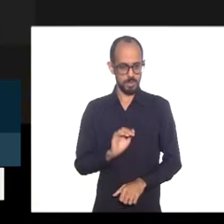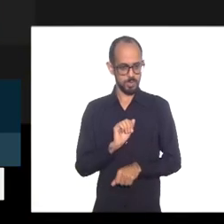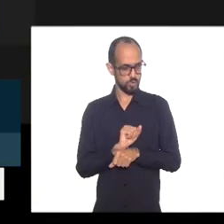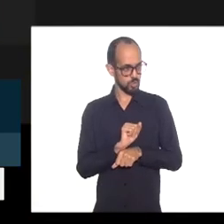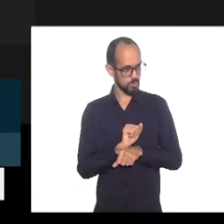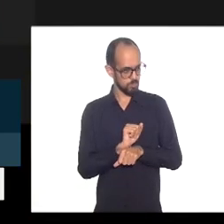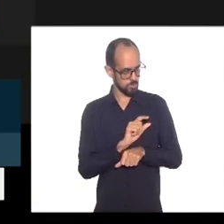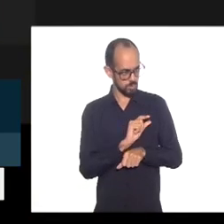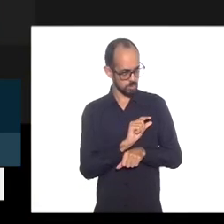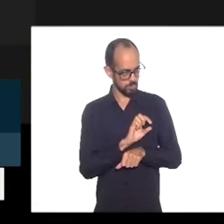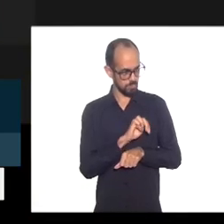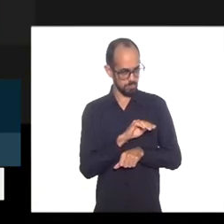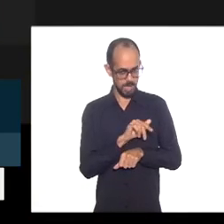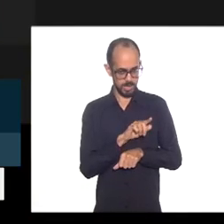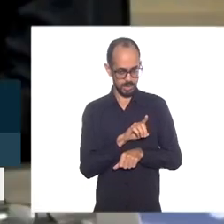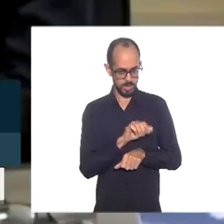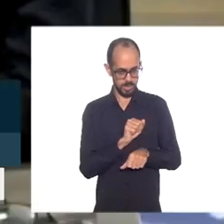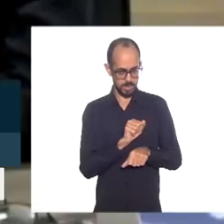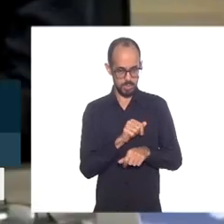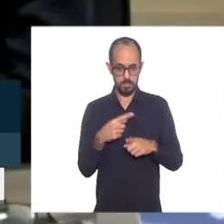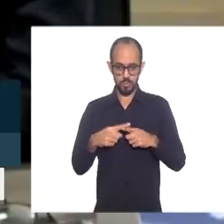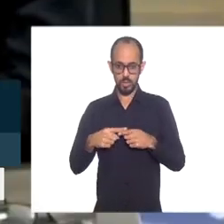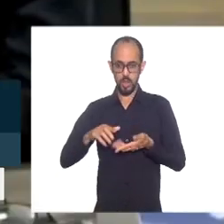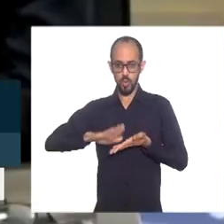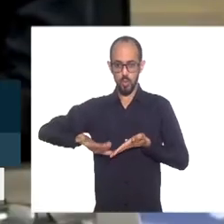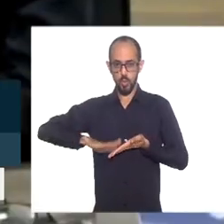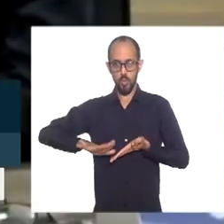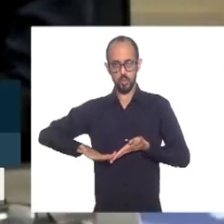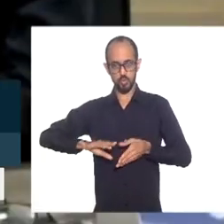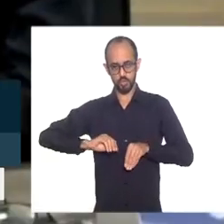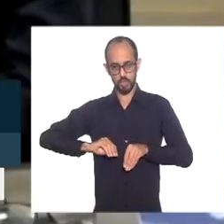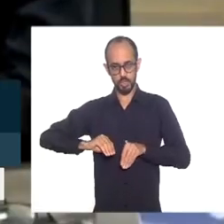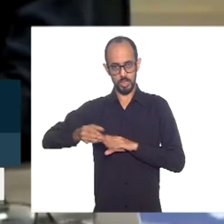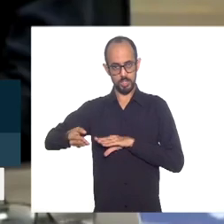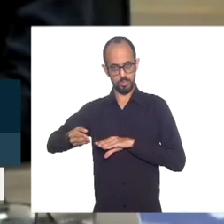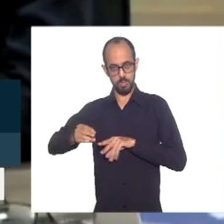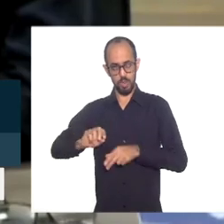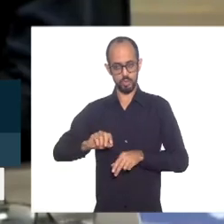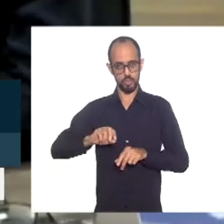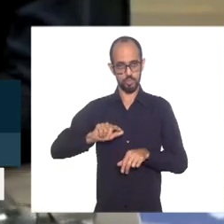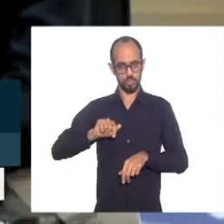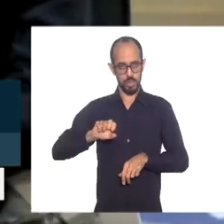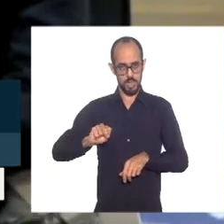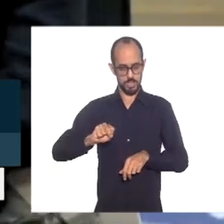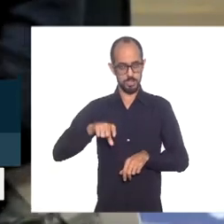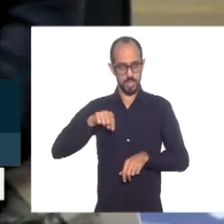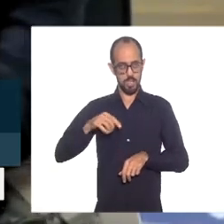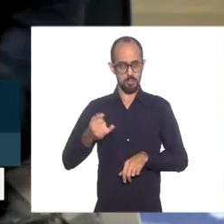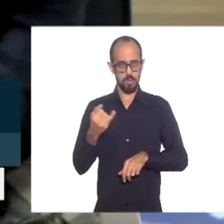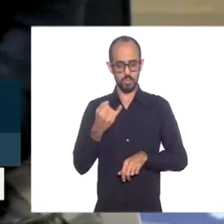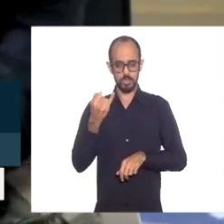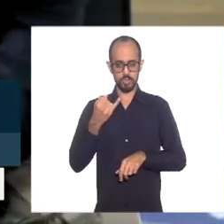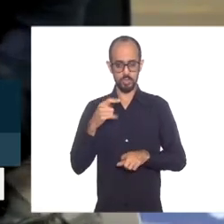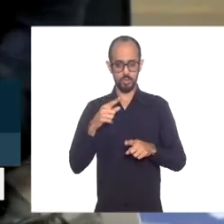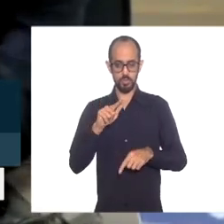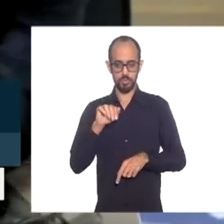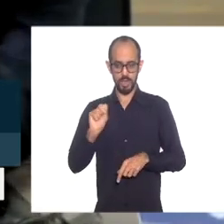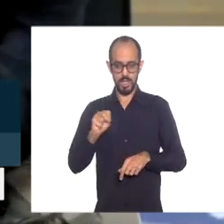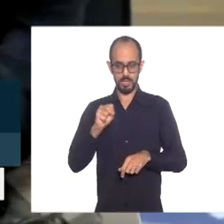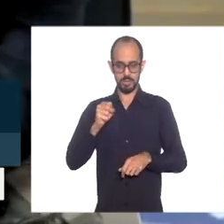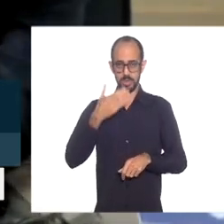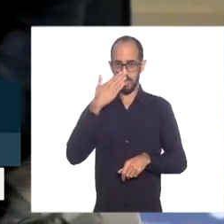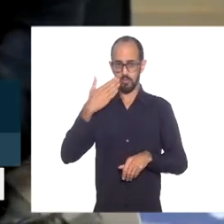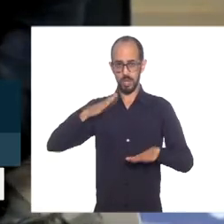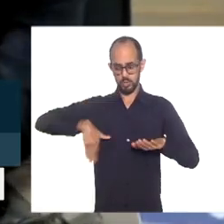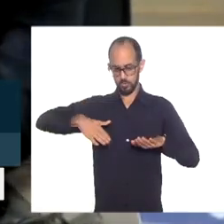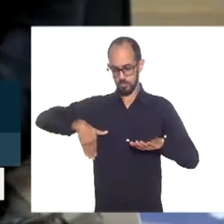Por favor. E, na verdade, quer dizer, o custo de transporte no gás ele é muito importante. Então, como esse gás está no litoral aqui em